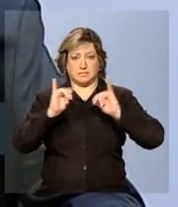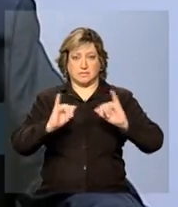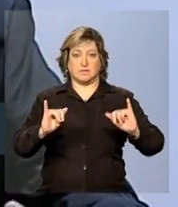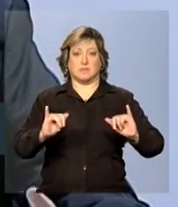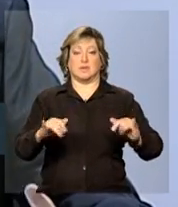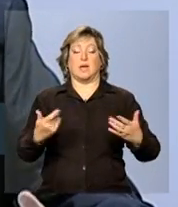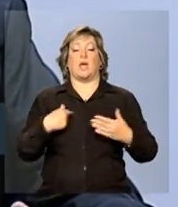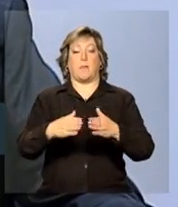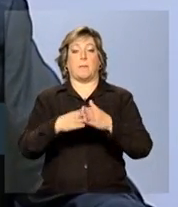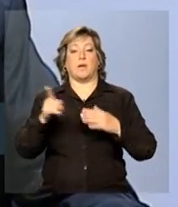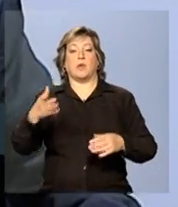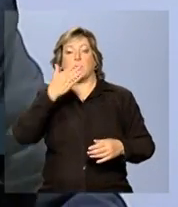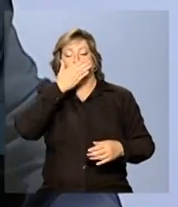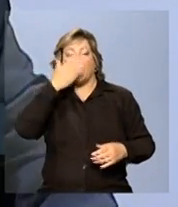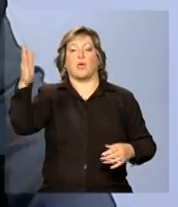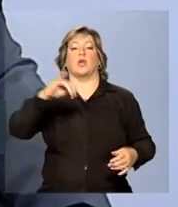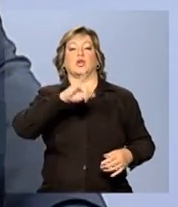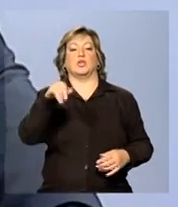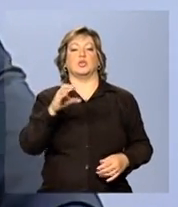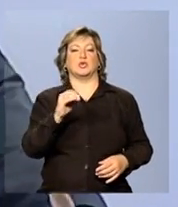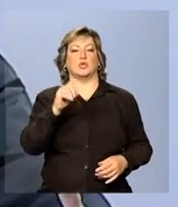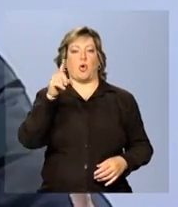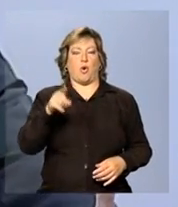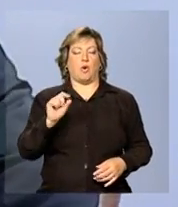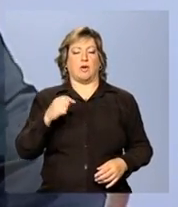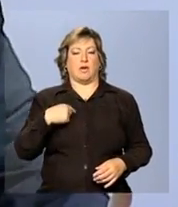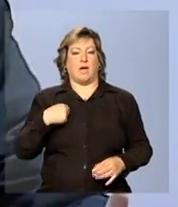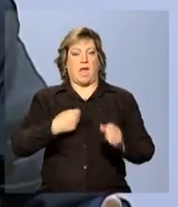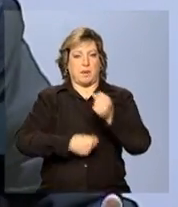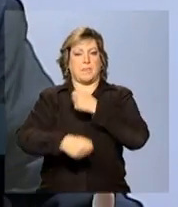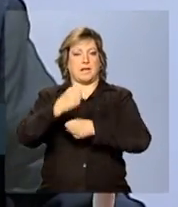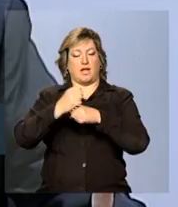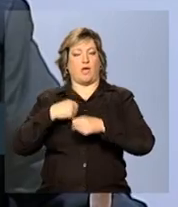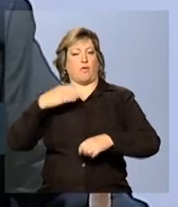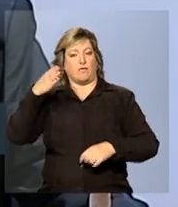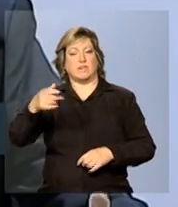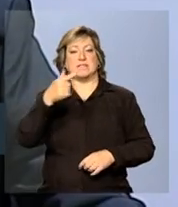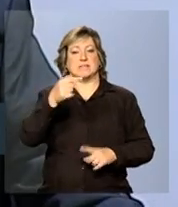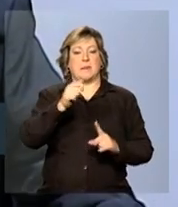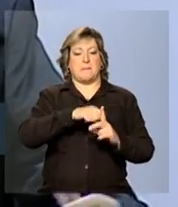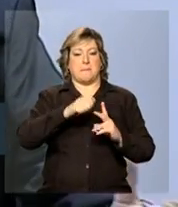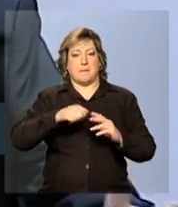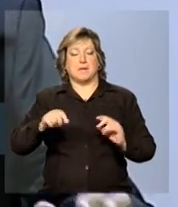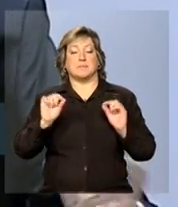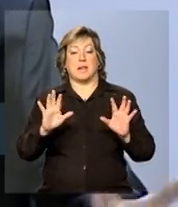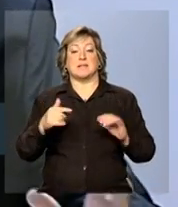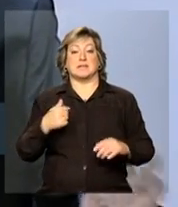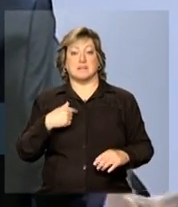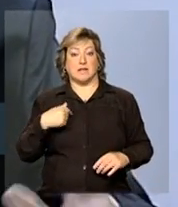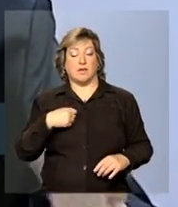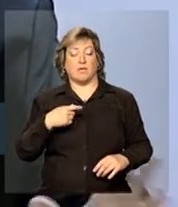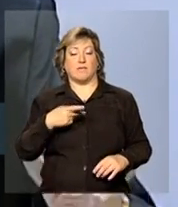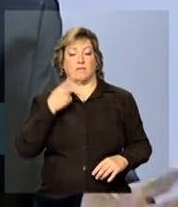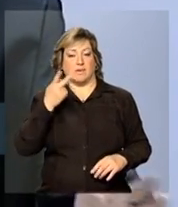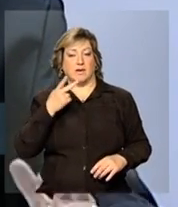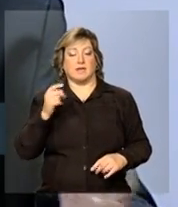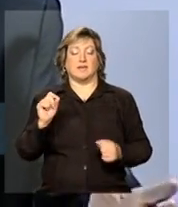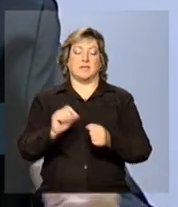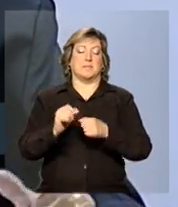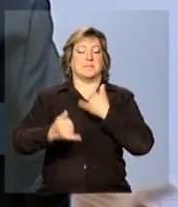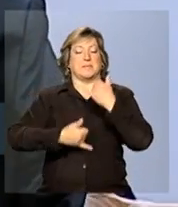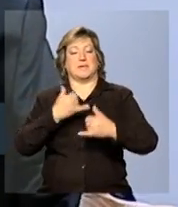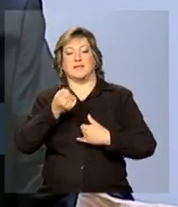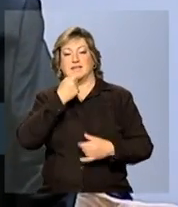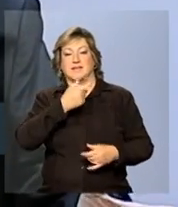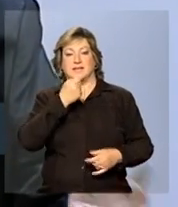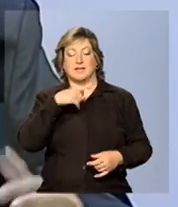pedi ao Jô Soares para ir ao Jô para falar sobre isso. Eu fui no Jô ano passado com 7 meses, mas eu acabei falando tanta palhaçada lá que o Jô